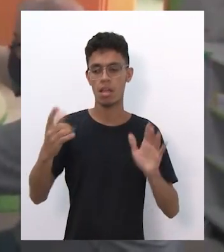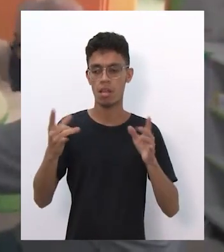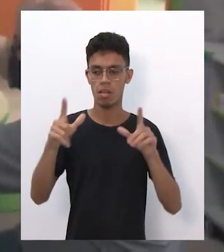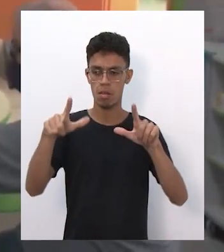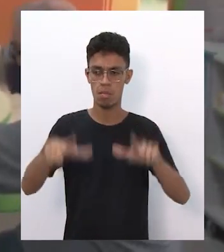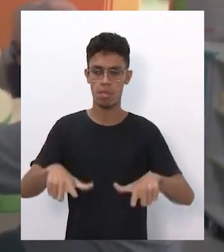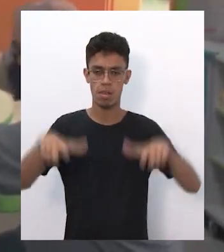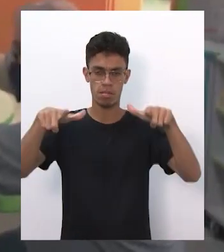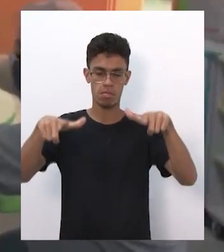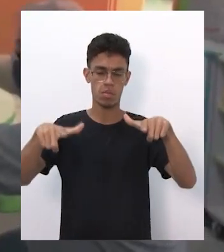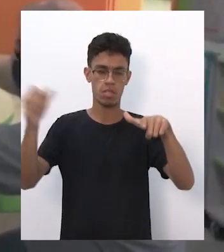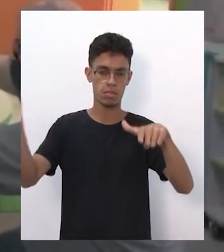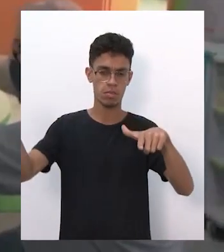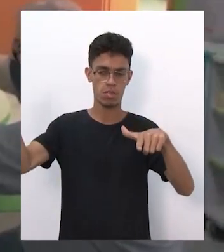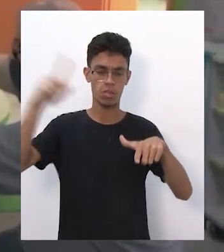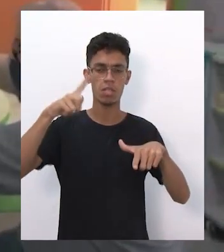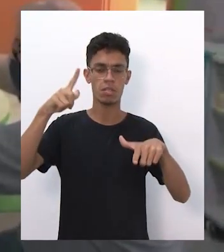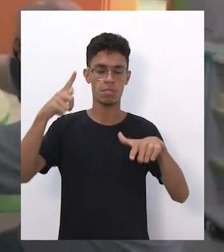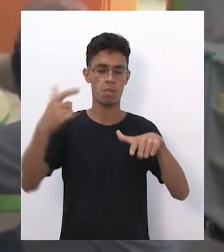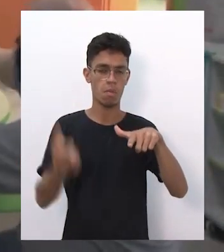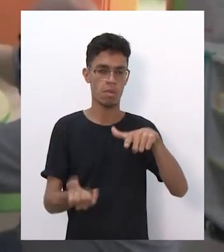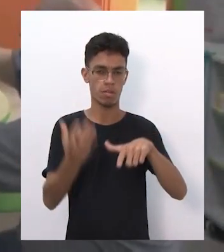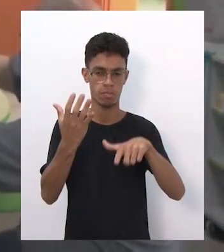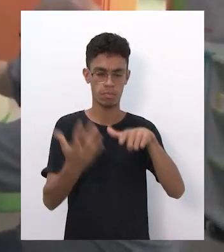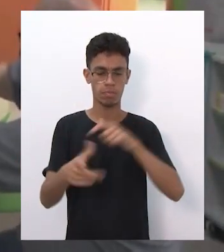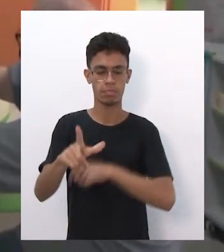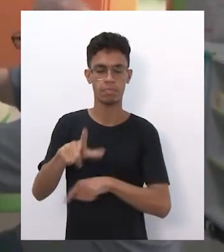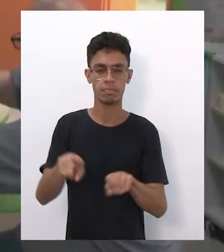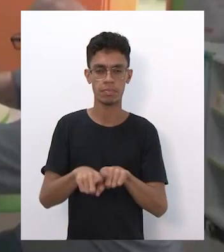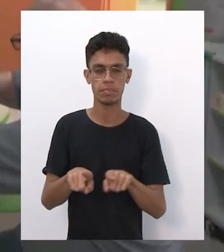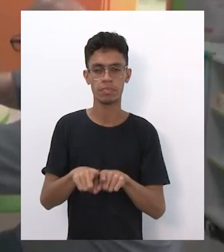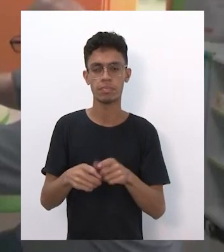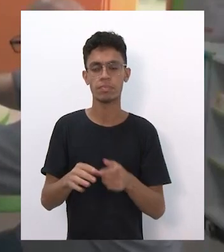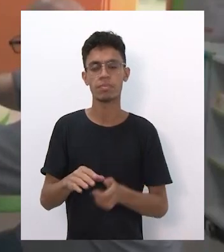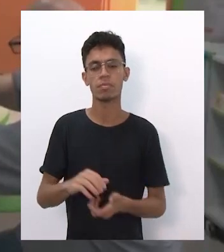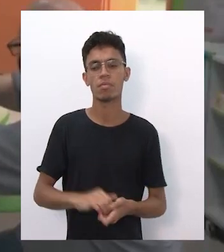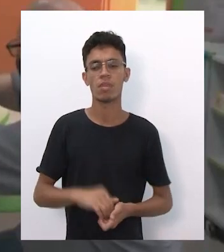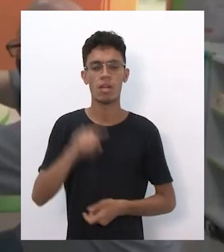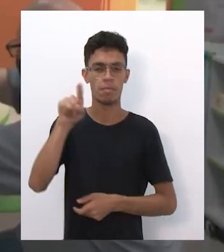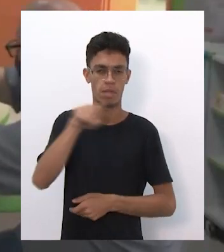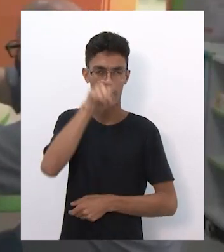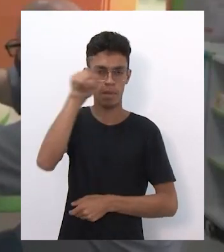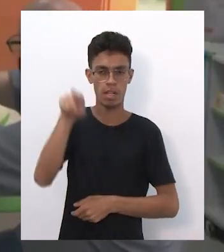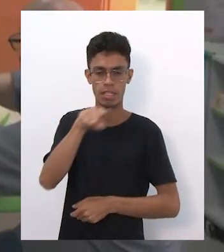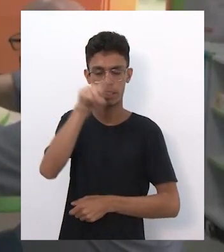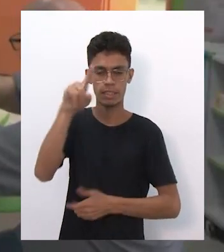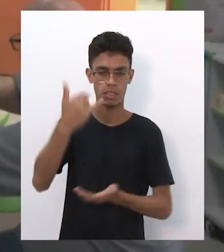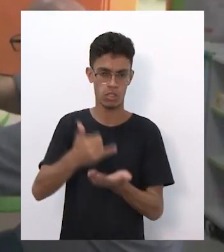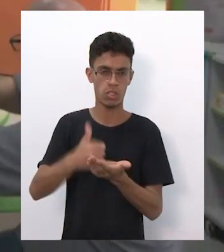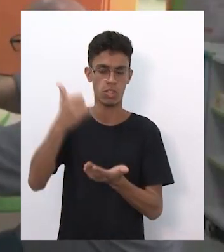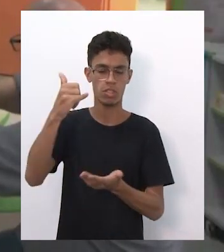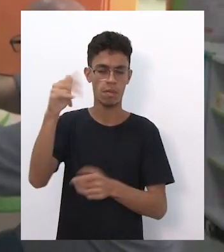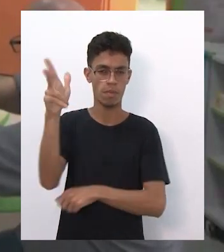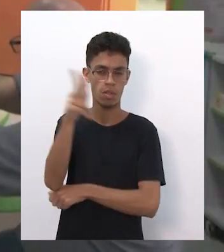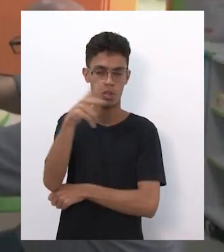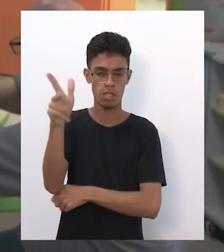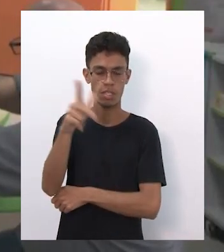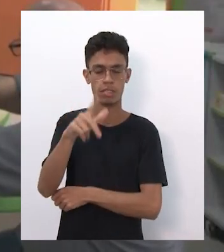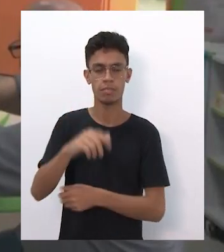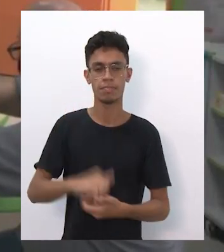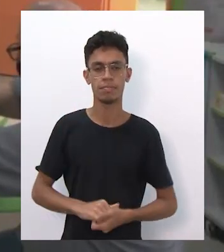ser viabilizada num projeto também. A hélice de energia eólica foi retirada de um